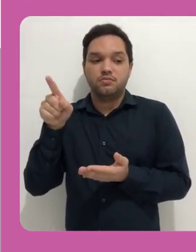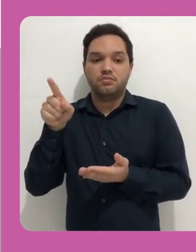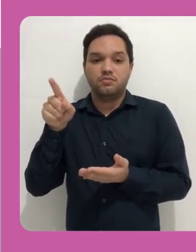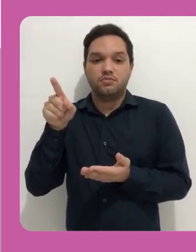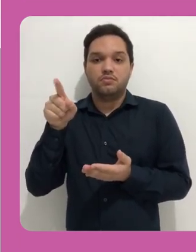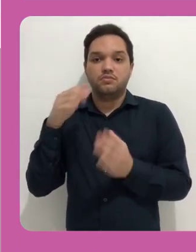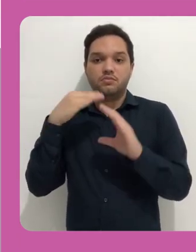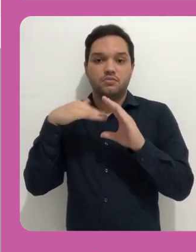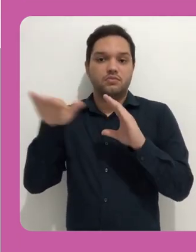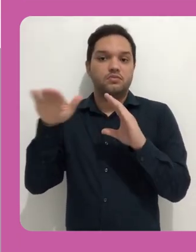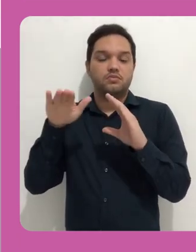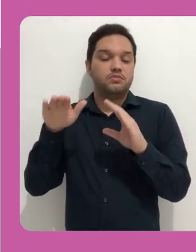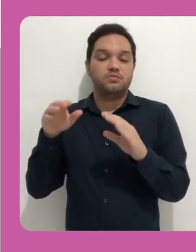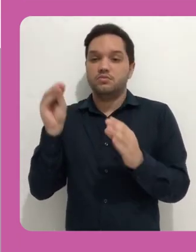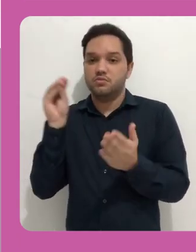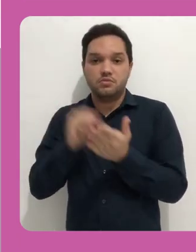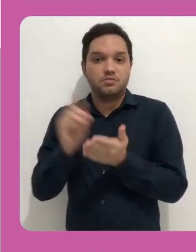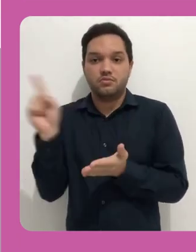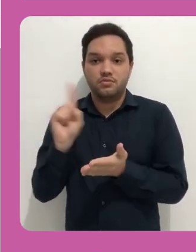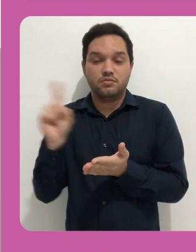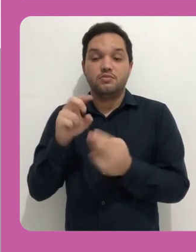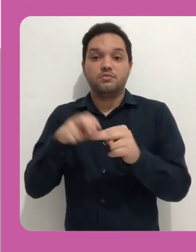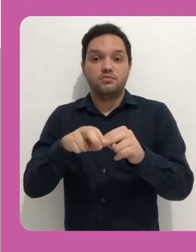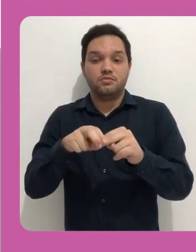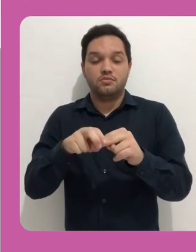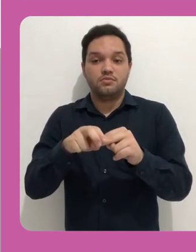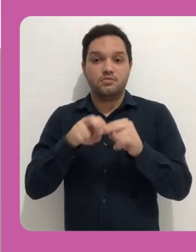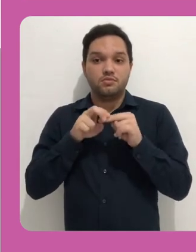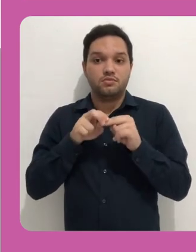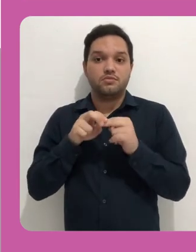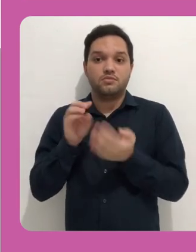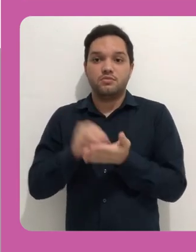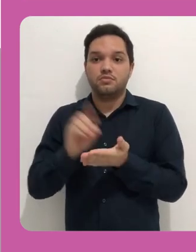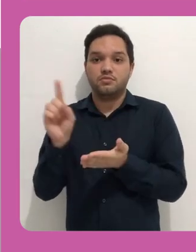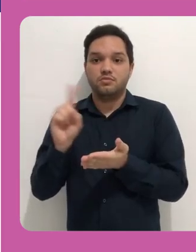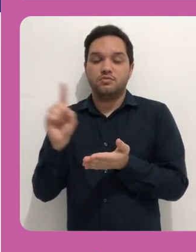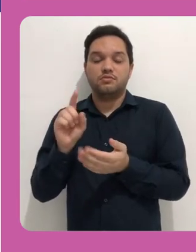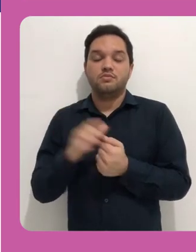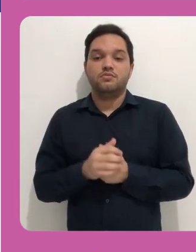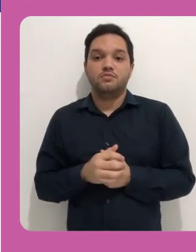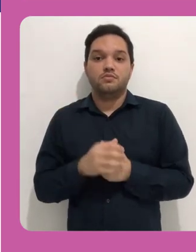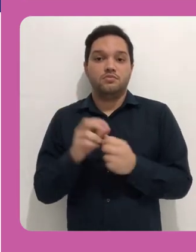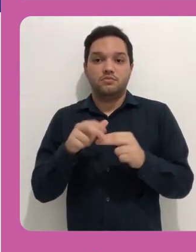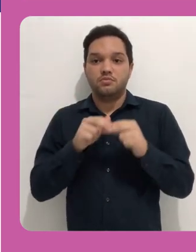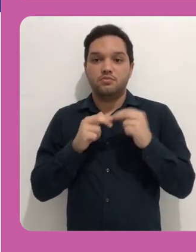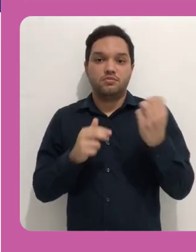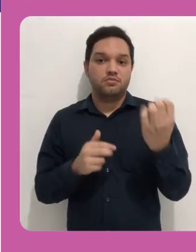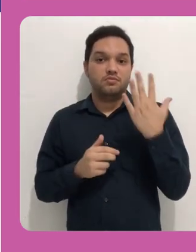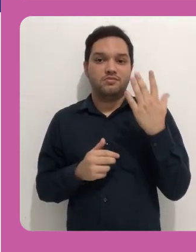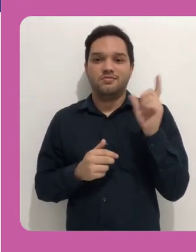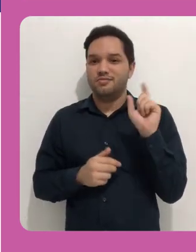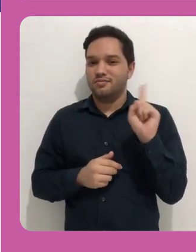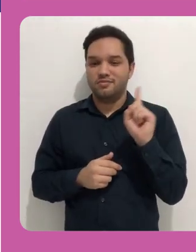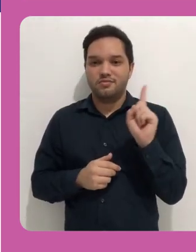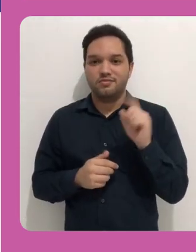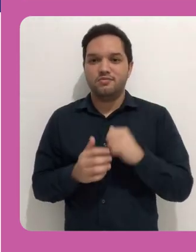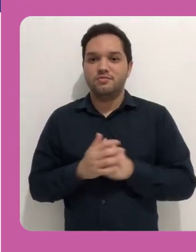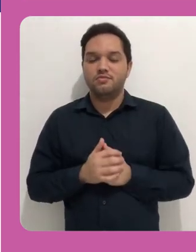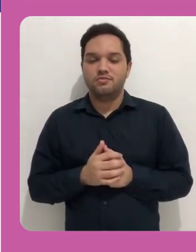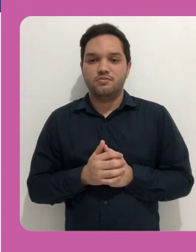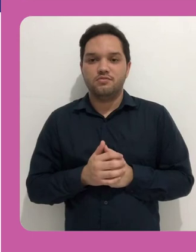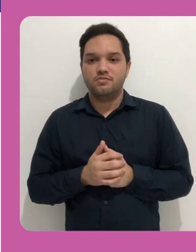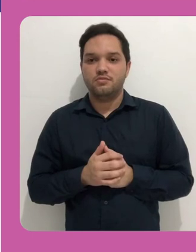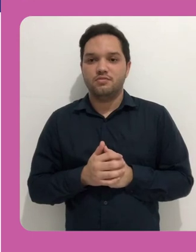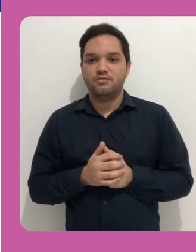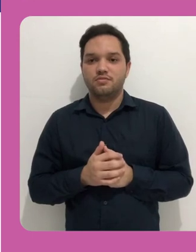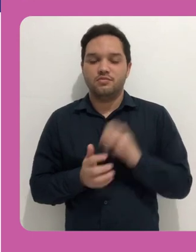marcar o envio da atividade. Então, eu não marquei o envio da atividade em definitivo, ó, não aparece mais aquele